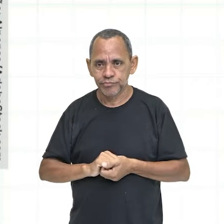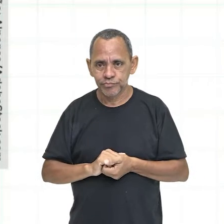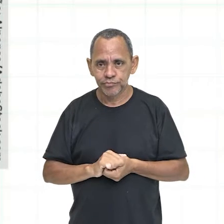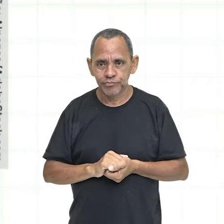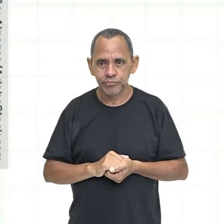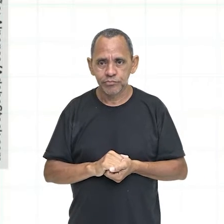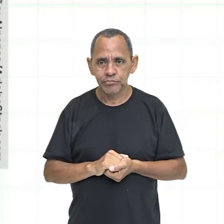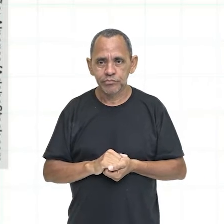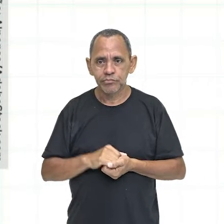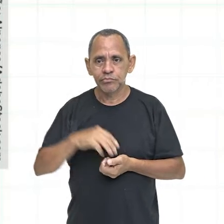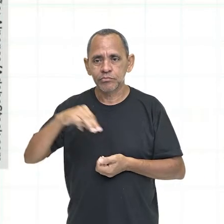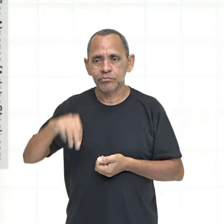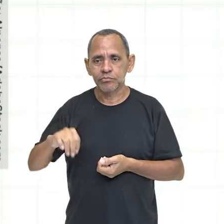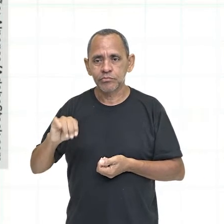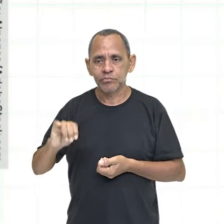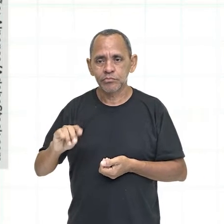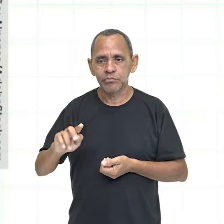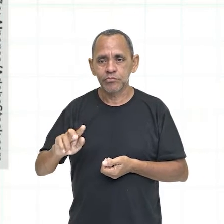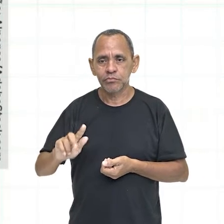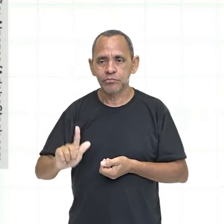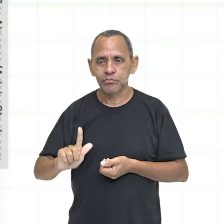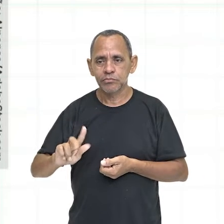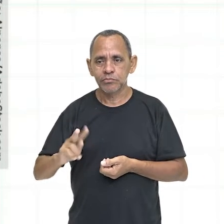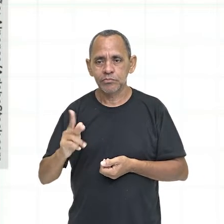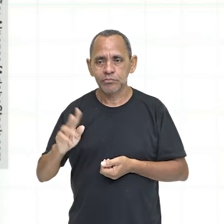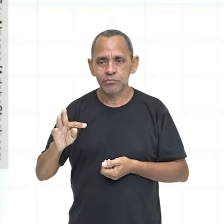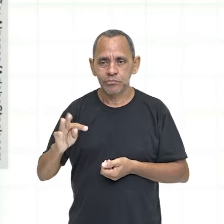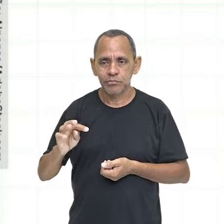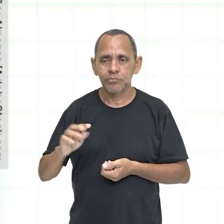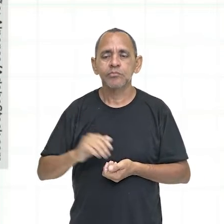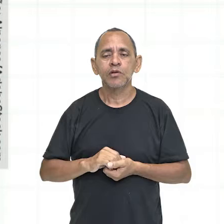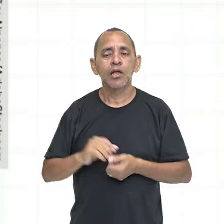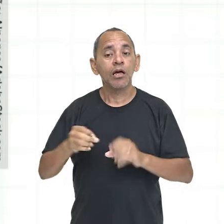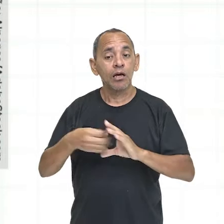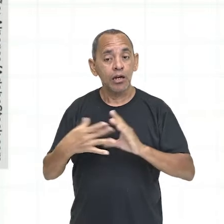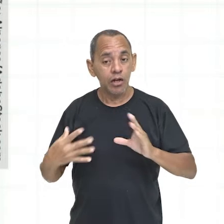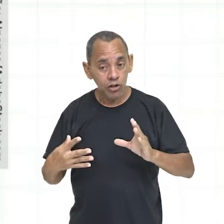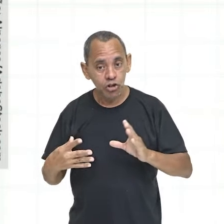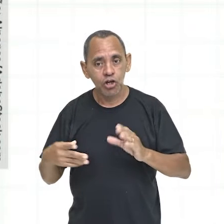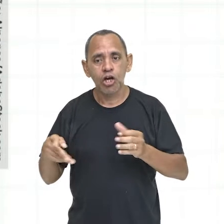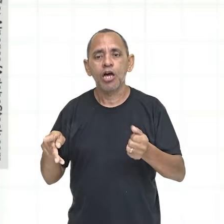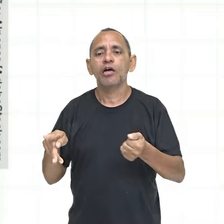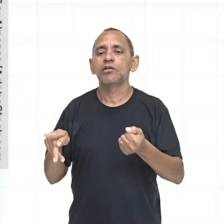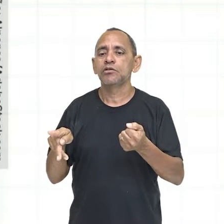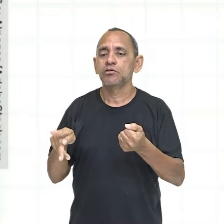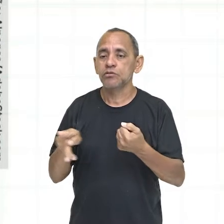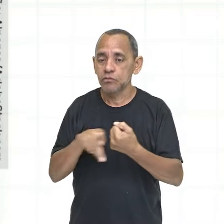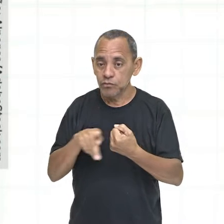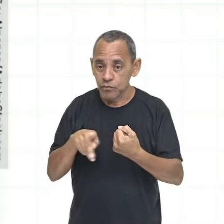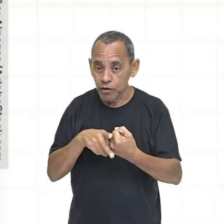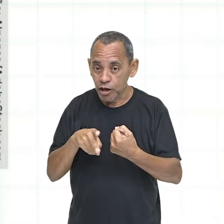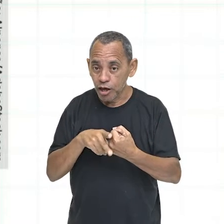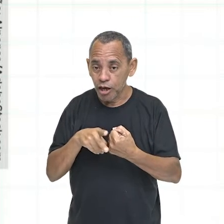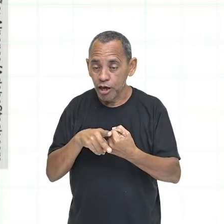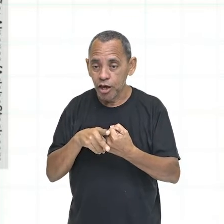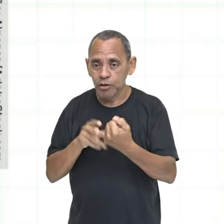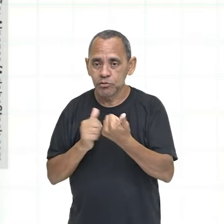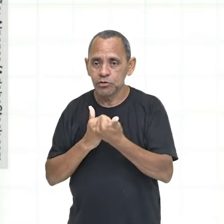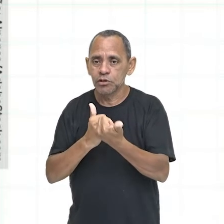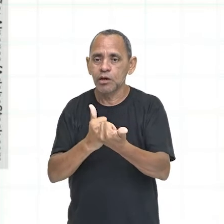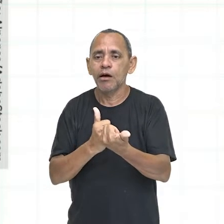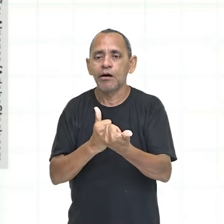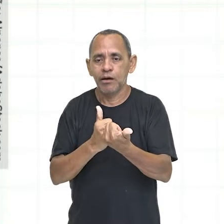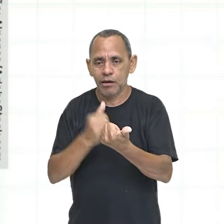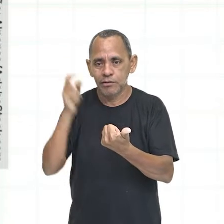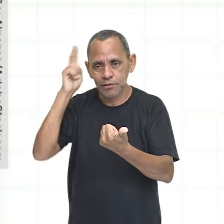o not, o que é uma característica das frases negativas, acompanhar o verbo auxiliar. Lembrando que os verbos modais são